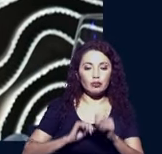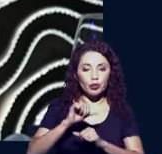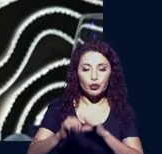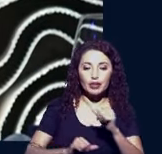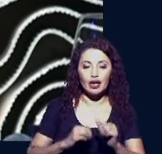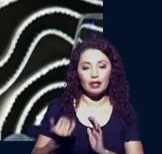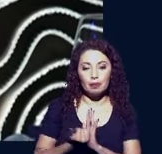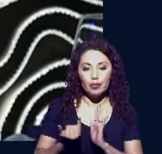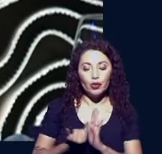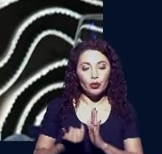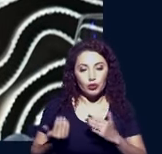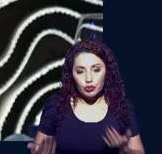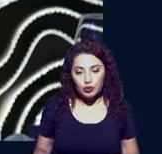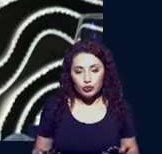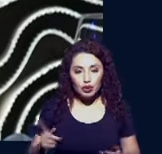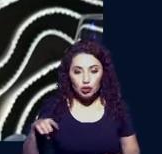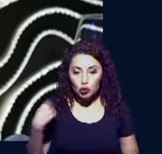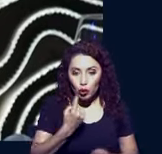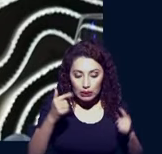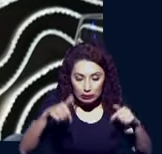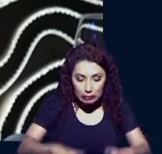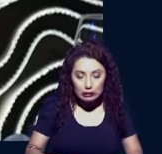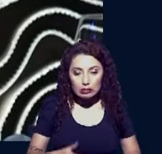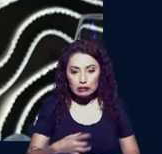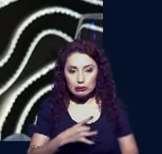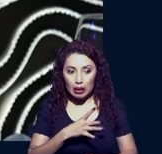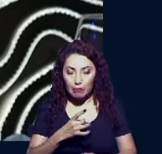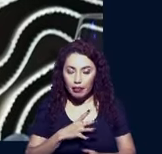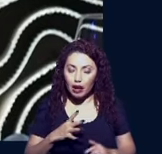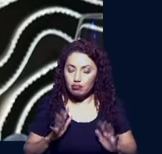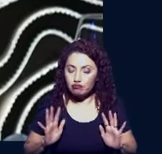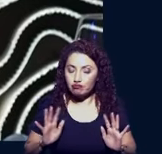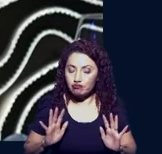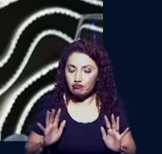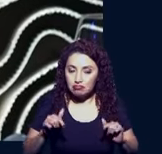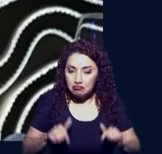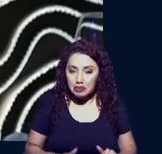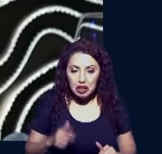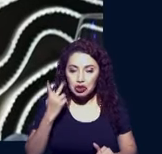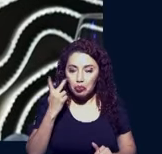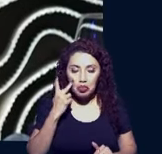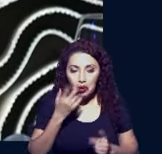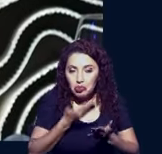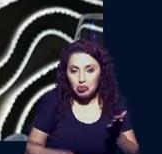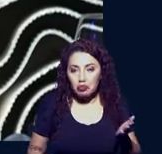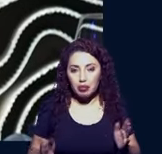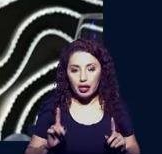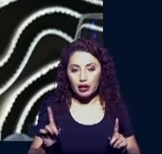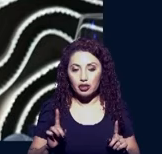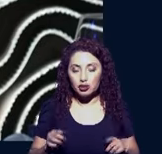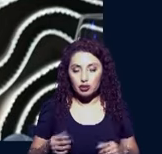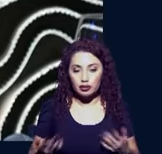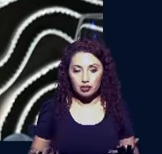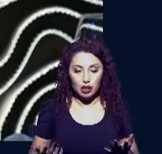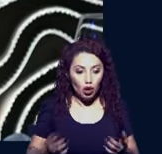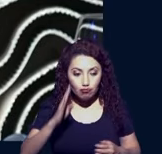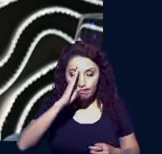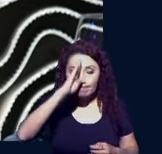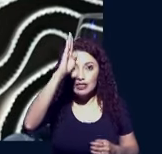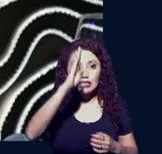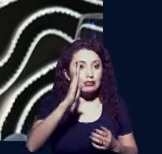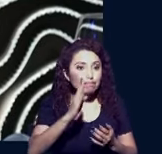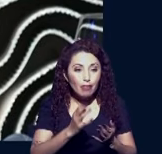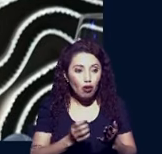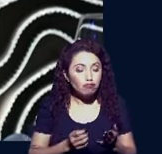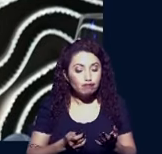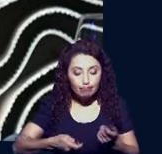destino que é uma coisa que nós não temos esse medo temos feito simulações o estado de São Paulo não perde nem poderia a gente tá falando do maior mercado consumidor do